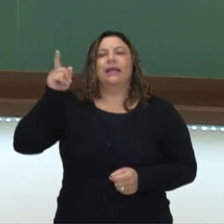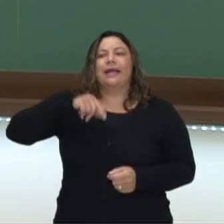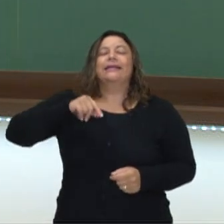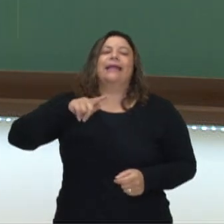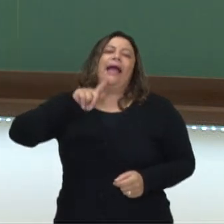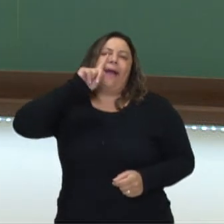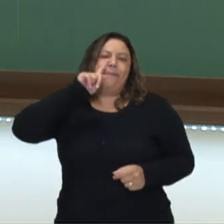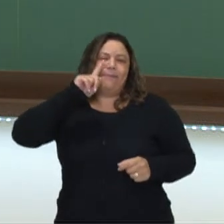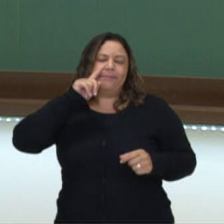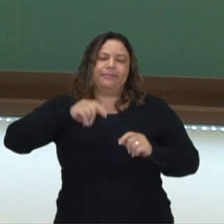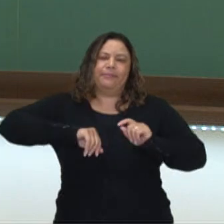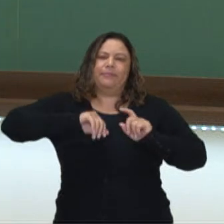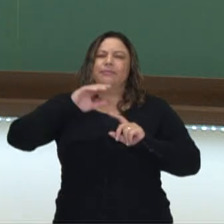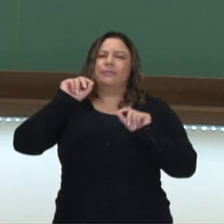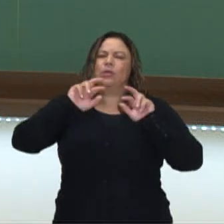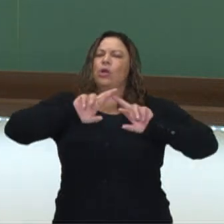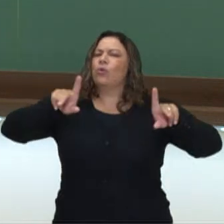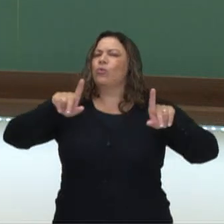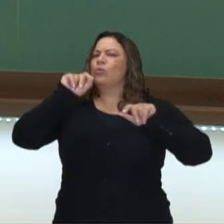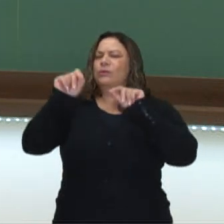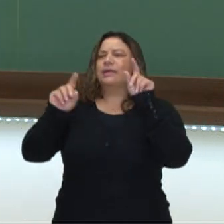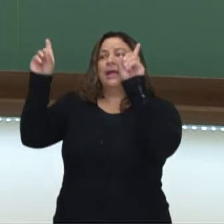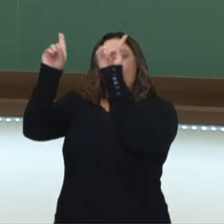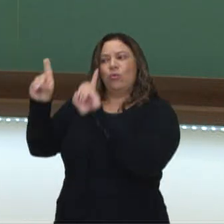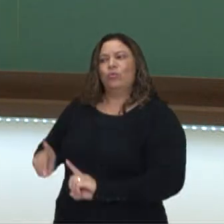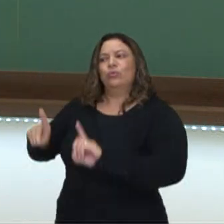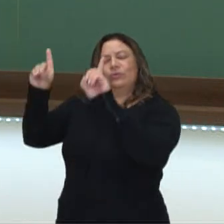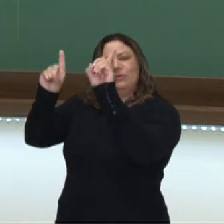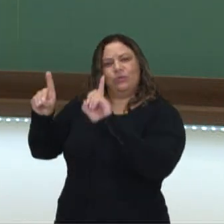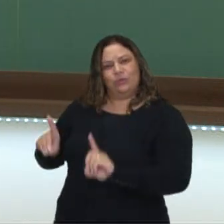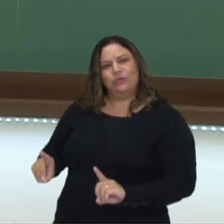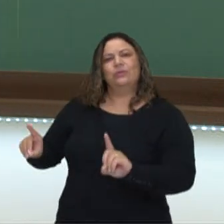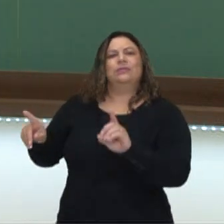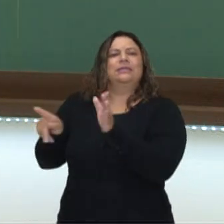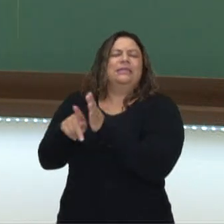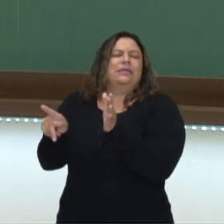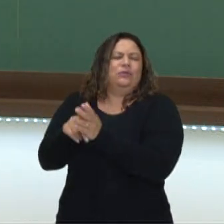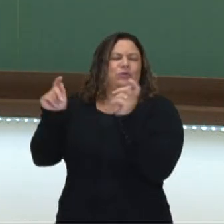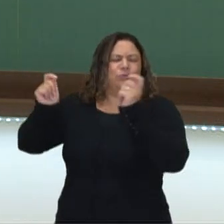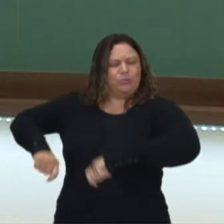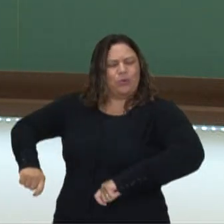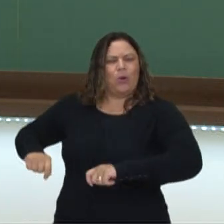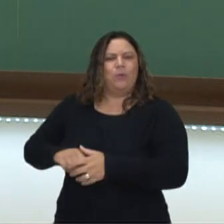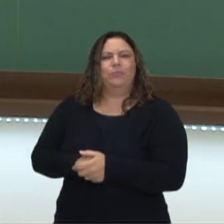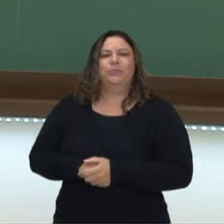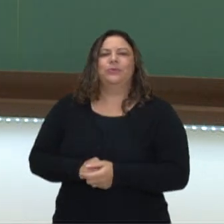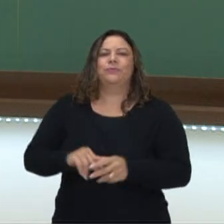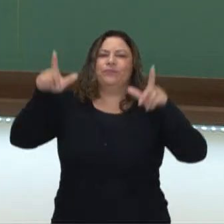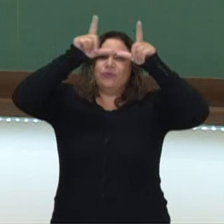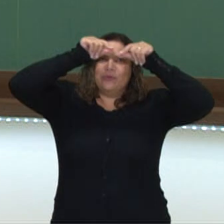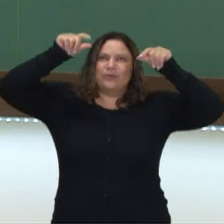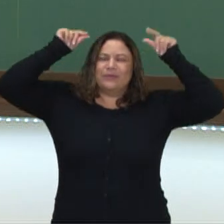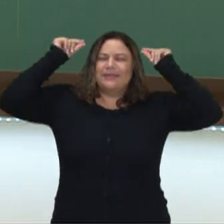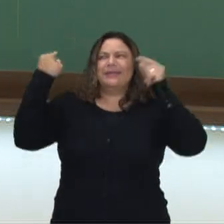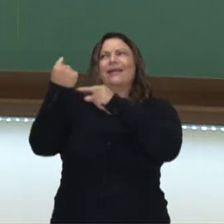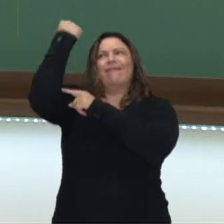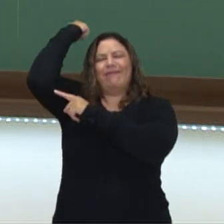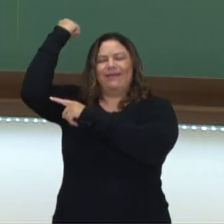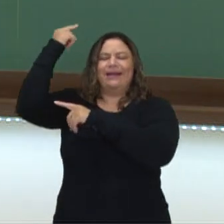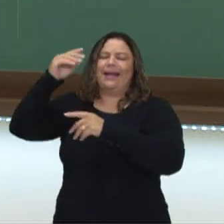do tempo, a representação máxima do tempo. Então a crônica se debruça sobre fatos que acontecem no